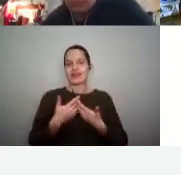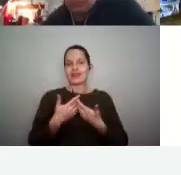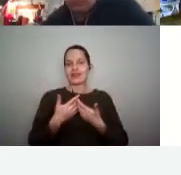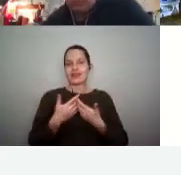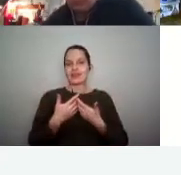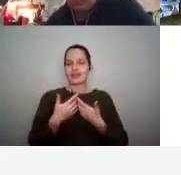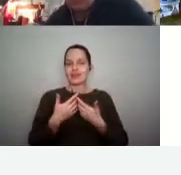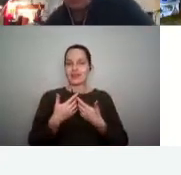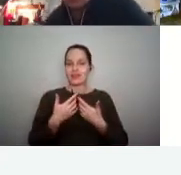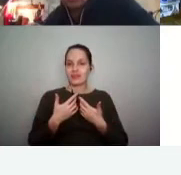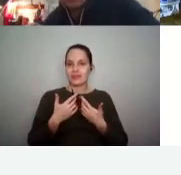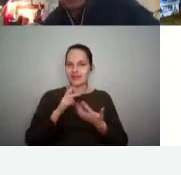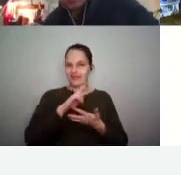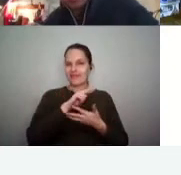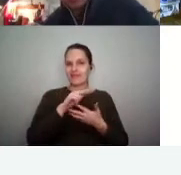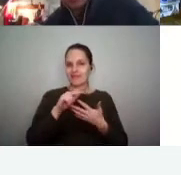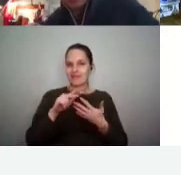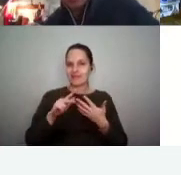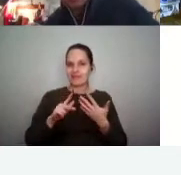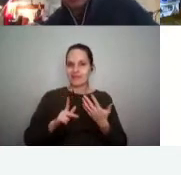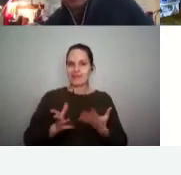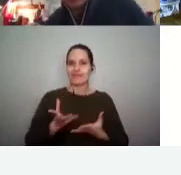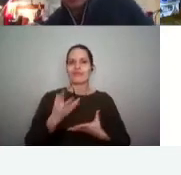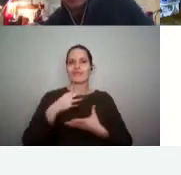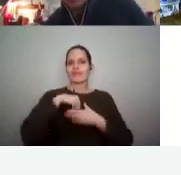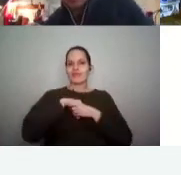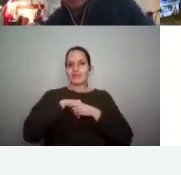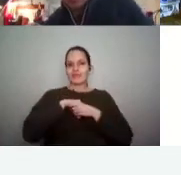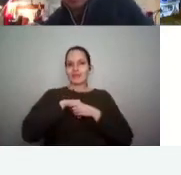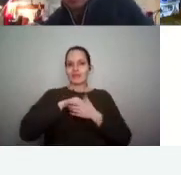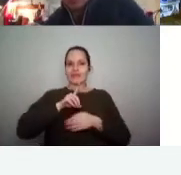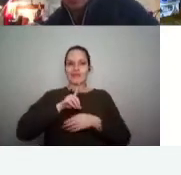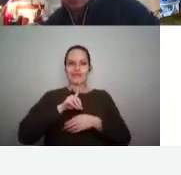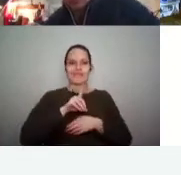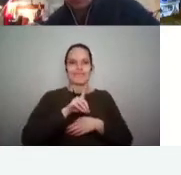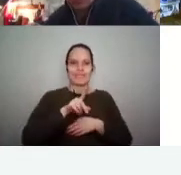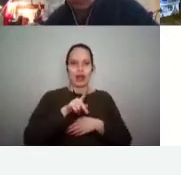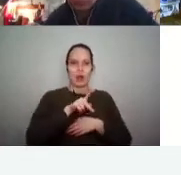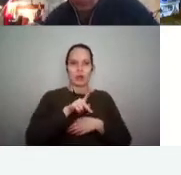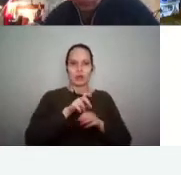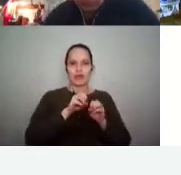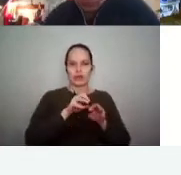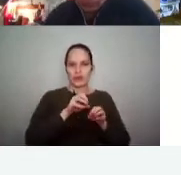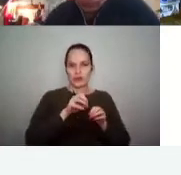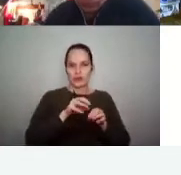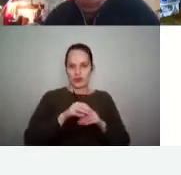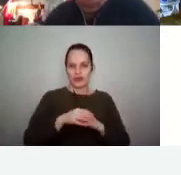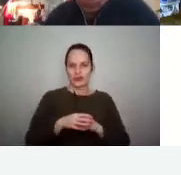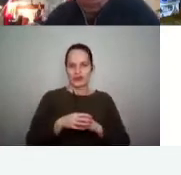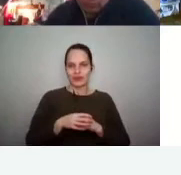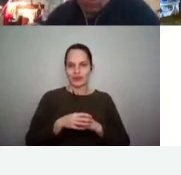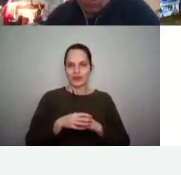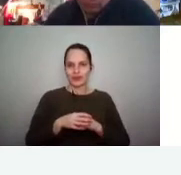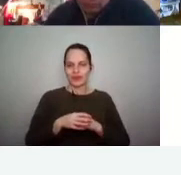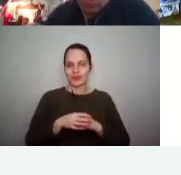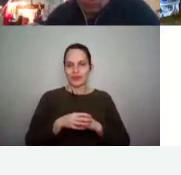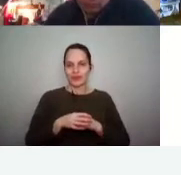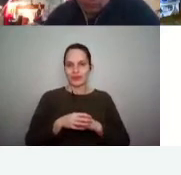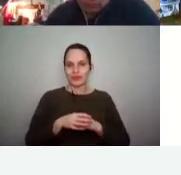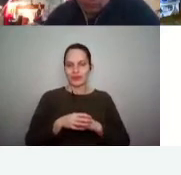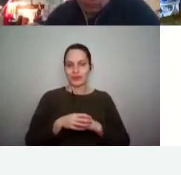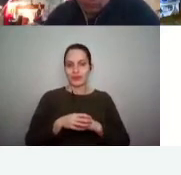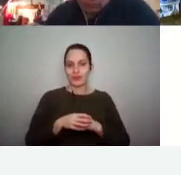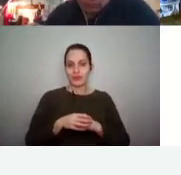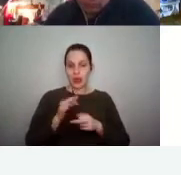também isso vai conosco, né? Vai conosco enquanto professores, né? Enquanto sujeitos. Isso também nos